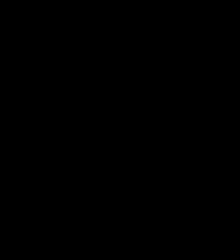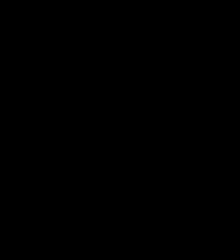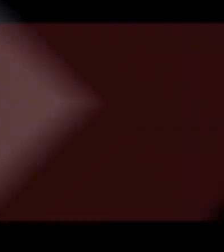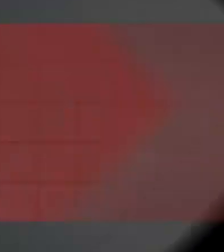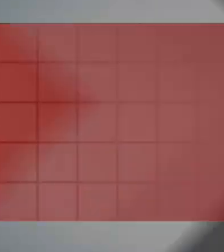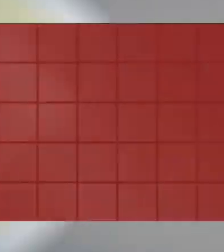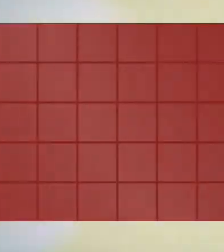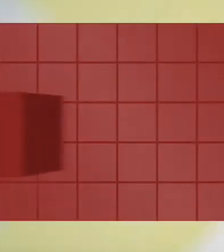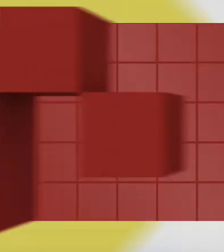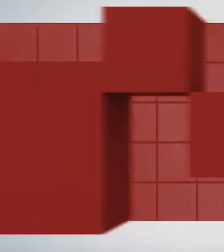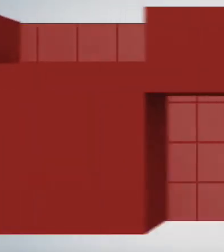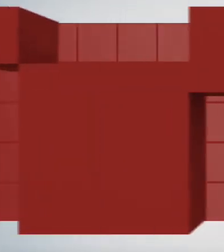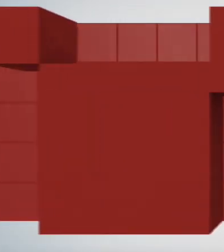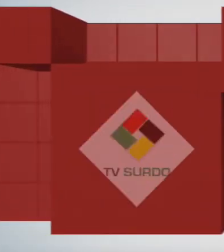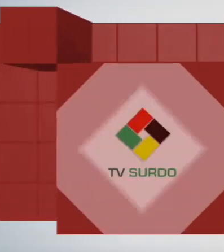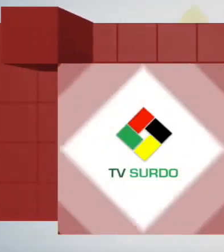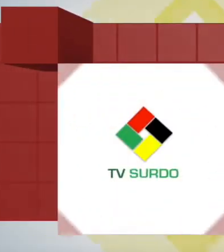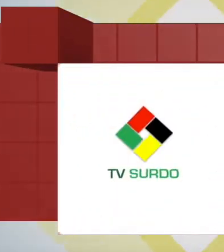Música